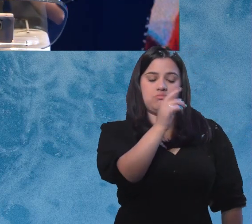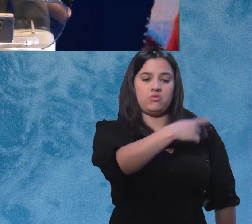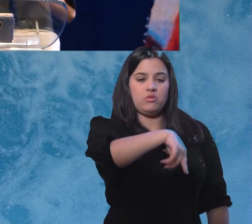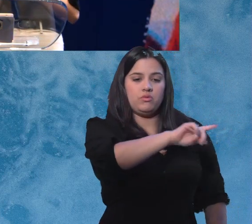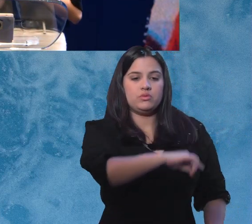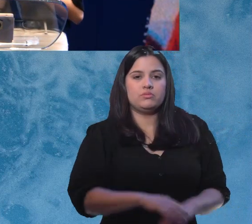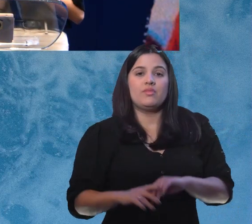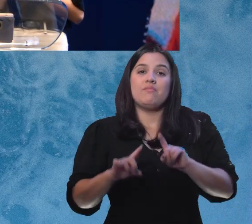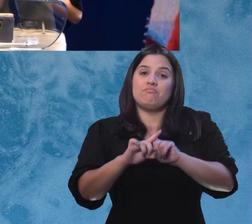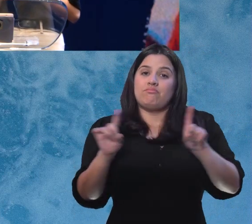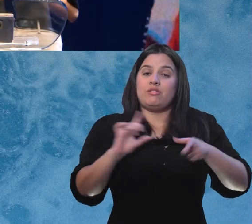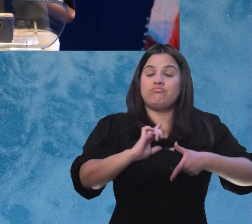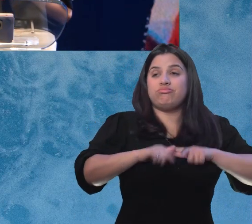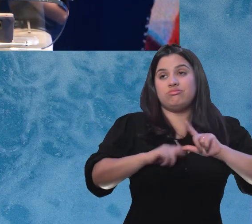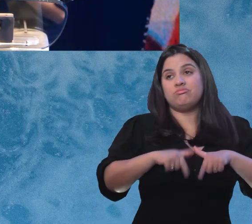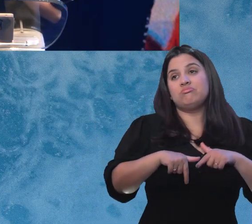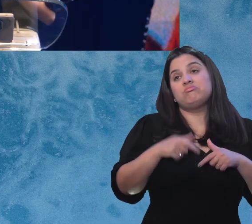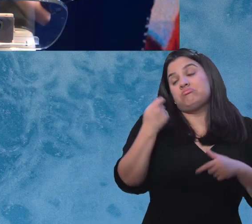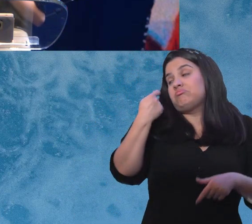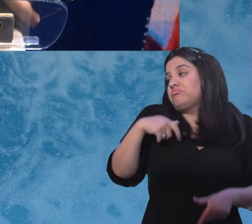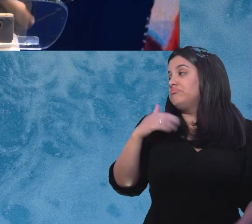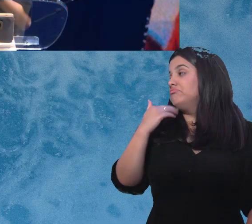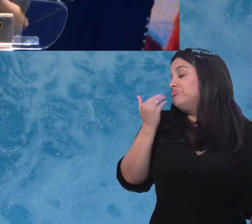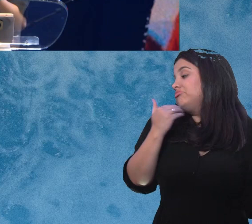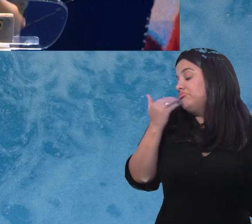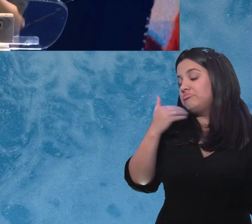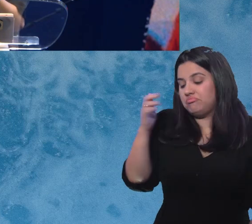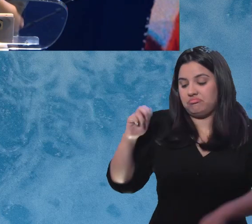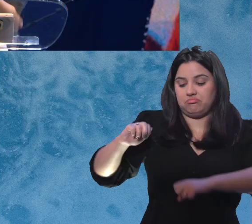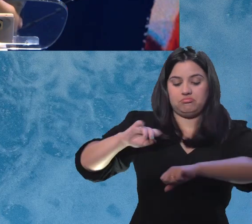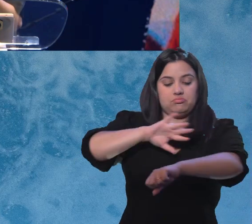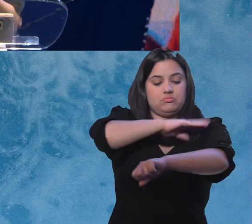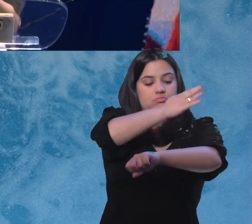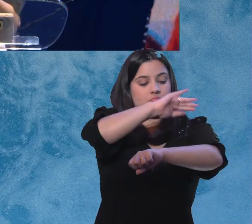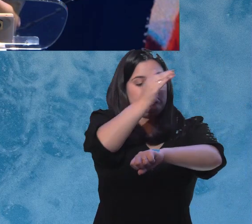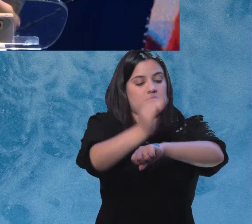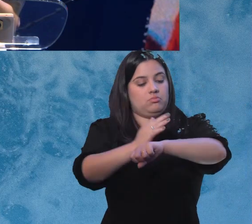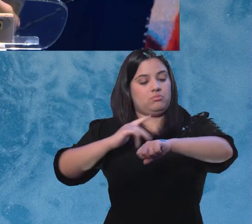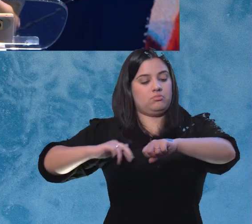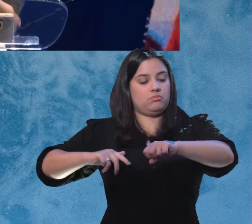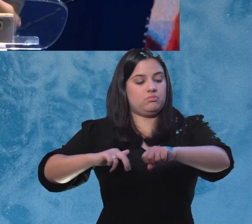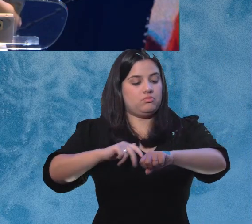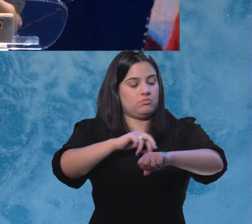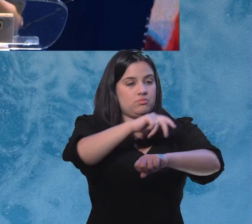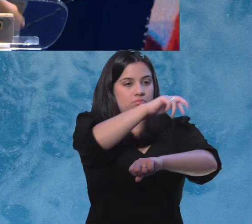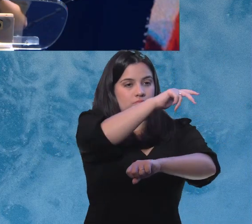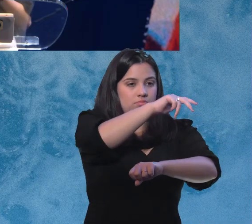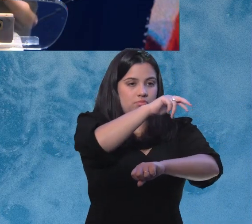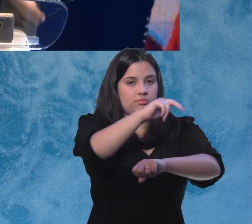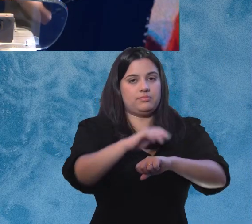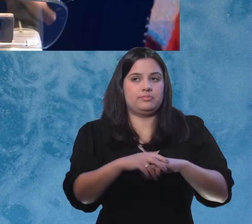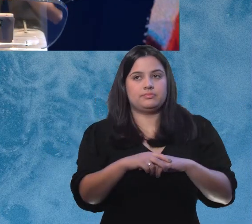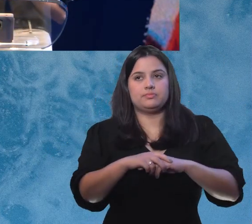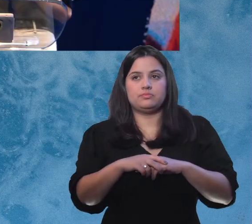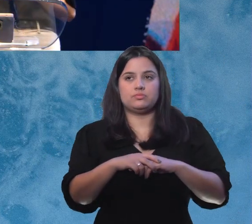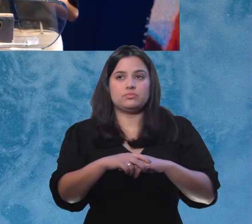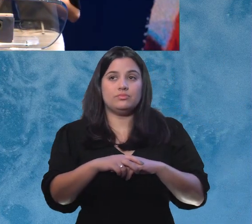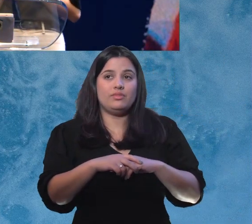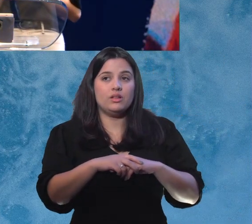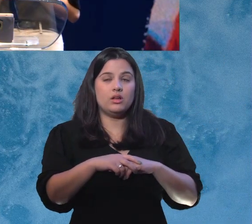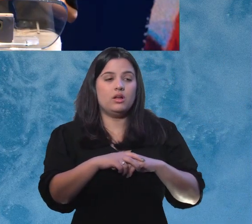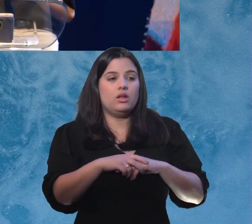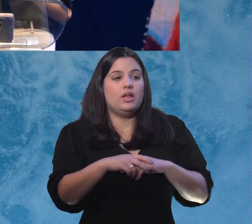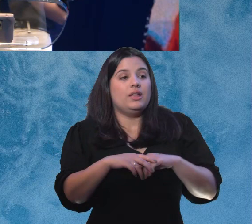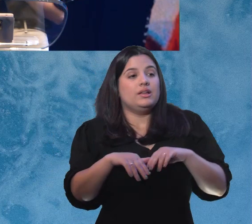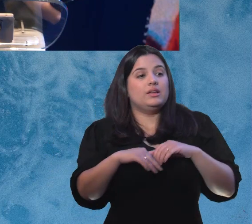israelitas avançaram até o alto dos montes, apesar de Moisés e a arca da aliança do Senhor terem ficado no acampamento. Então os amalequitas